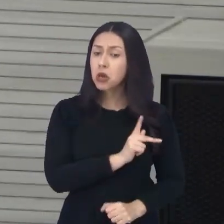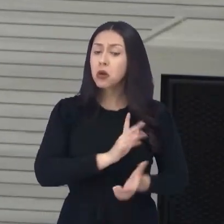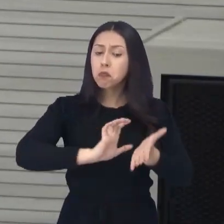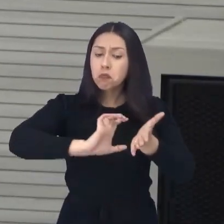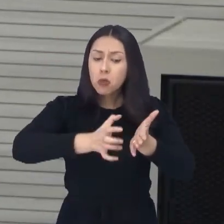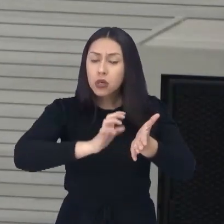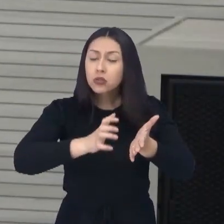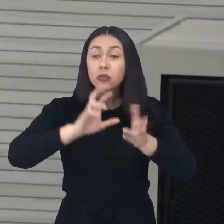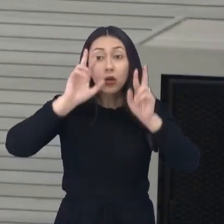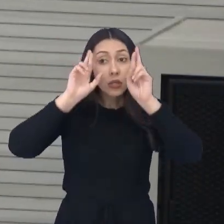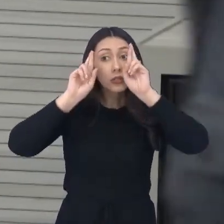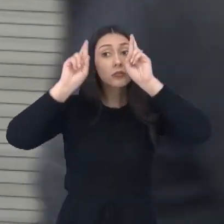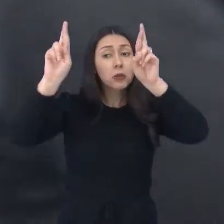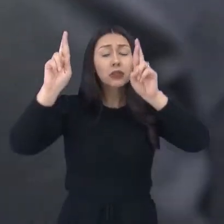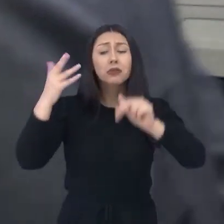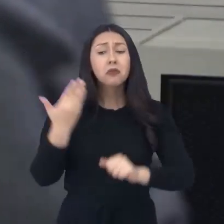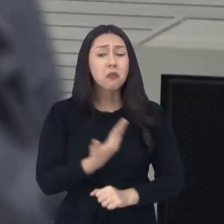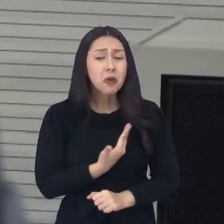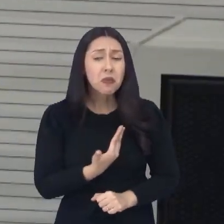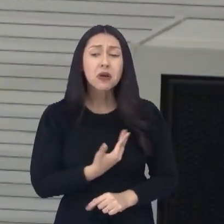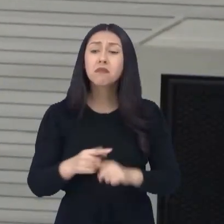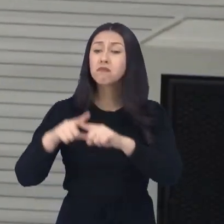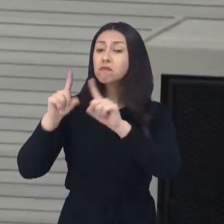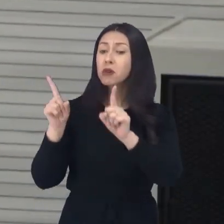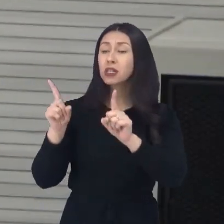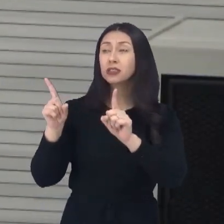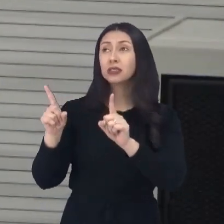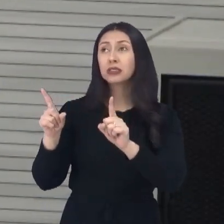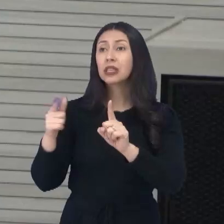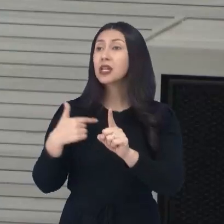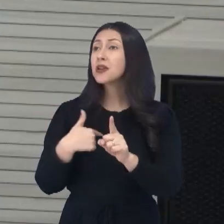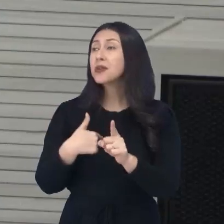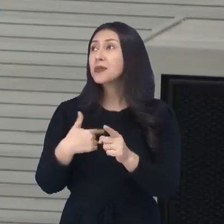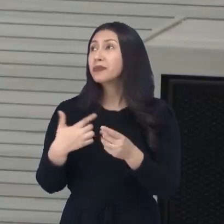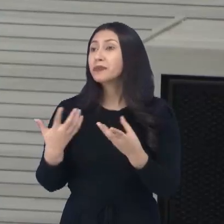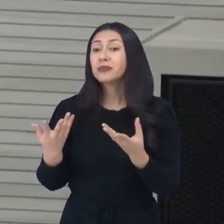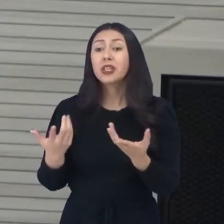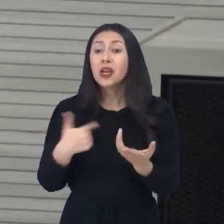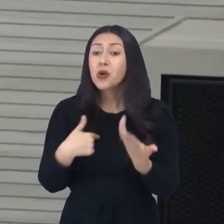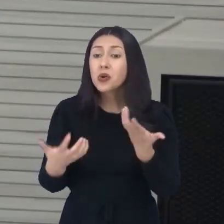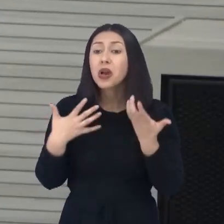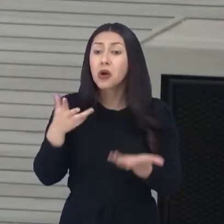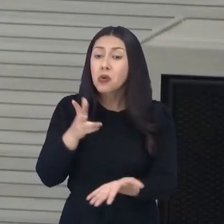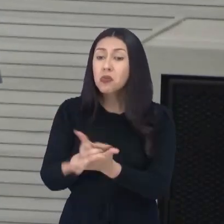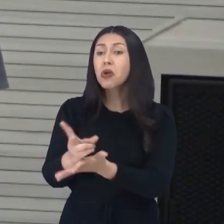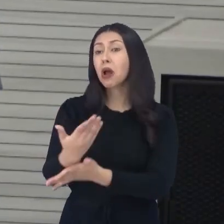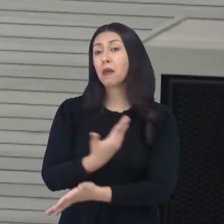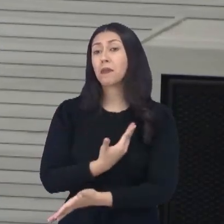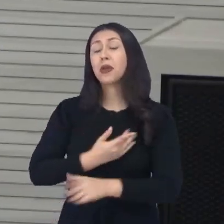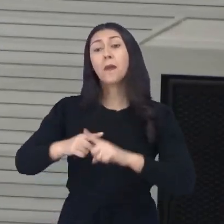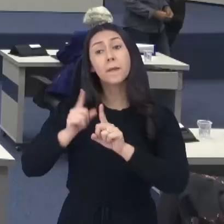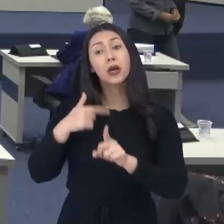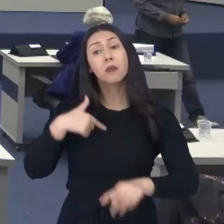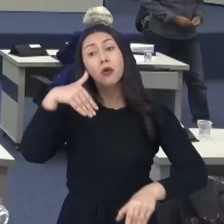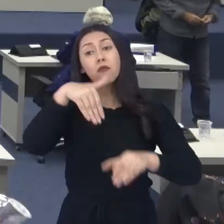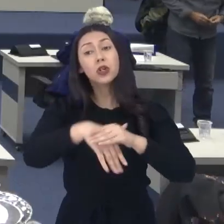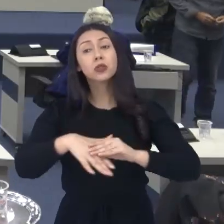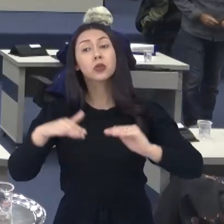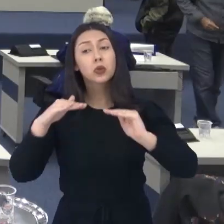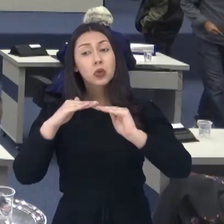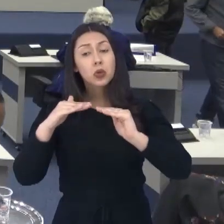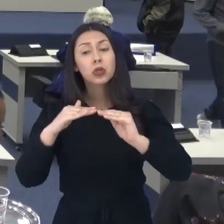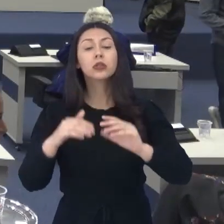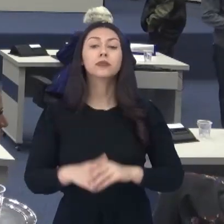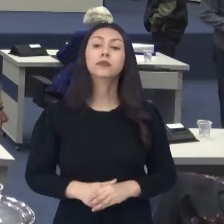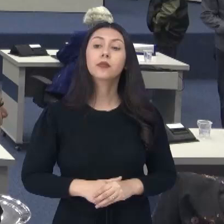respeito mesmo, ele é um irmão para mim, mas eu espero não perder a amizade com ele, porque o meu voto é favorável. Dos